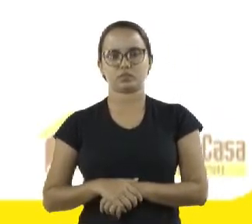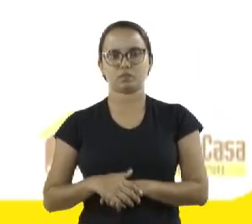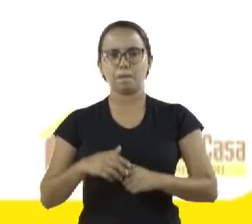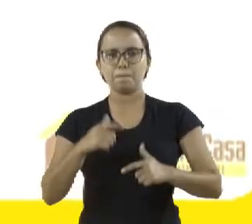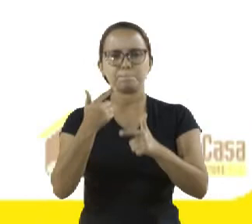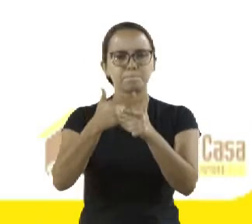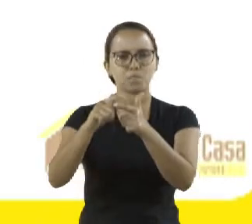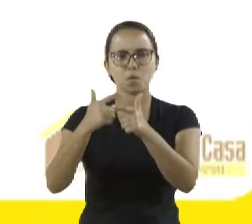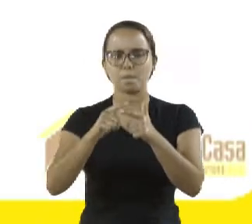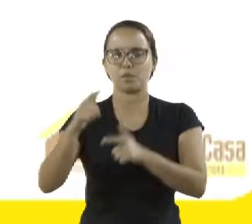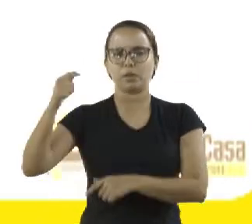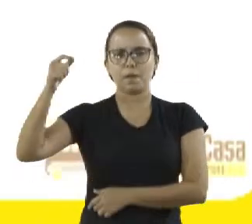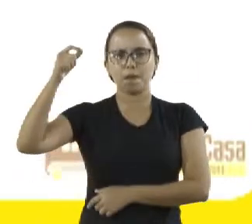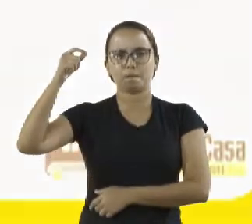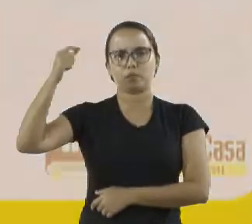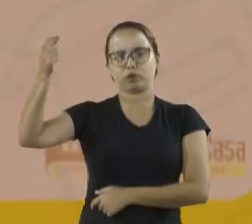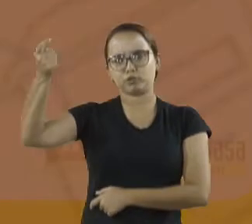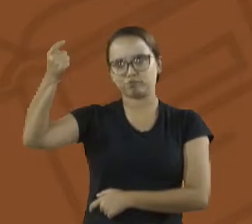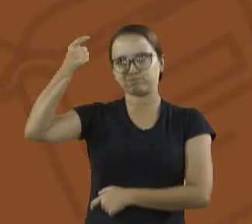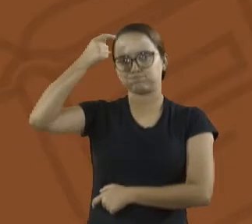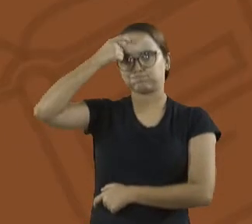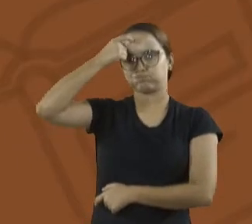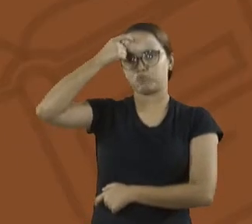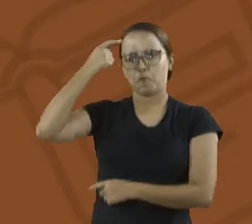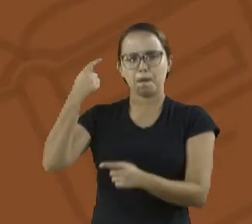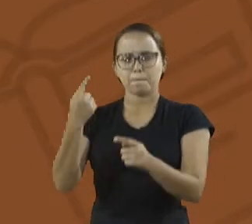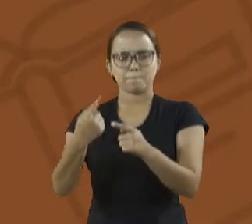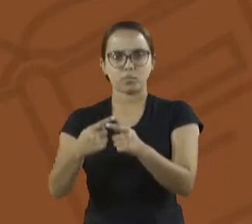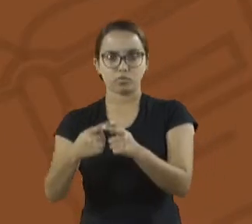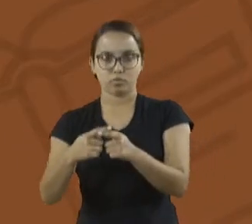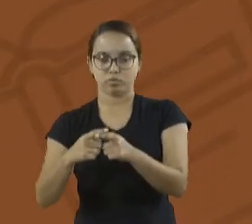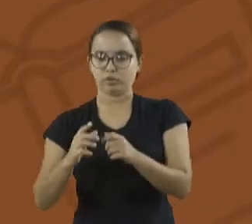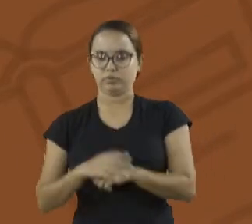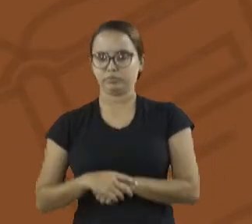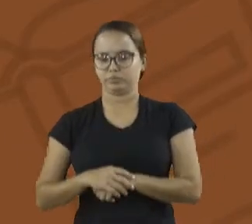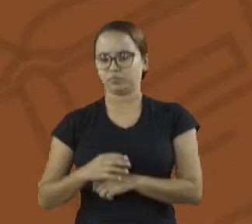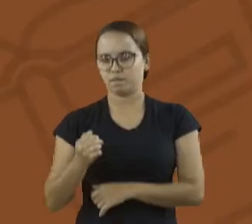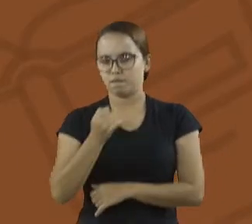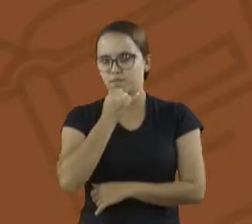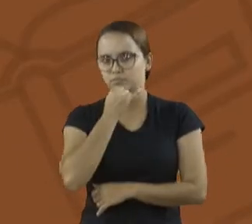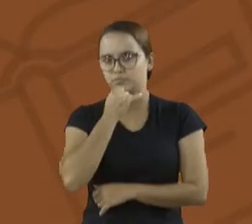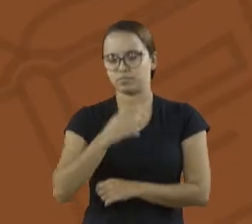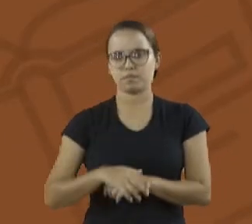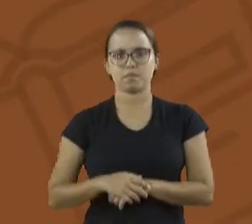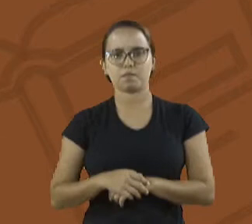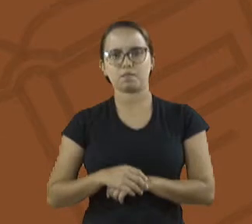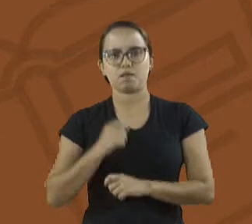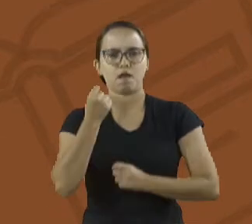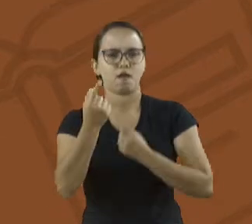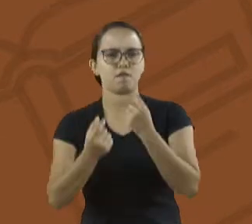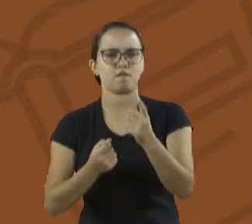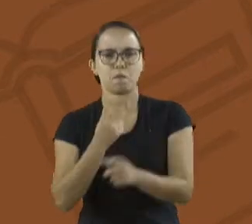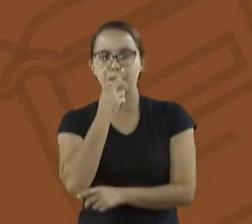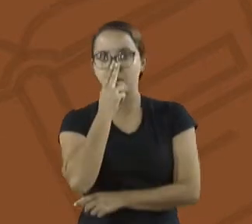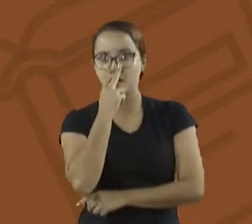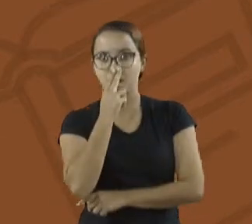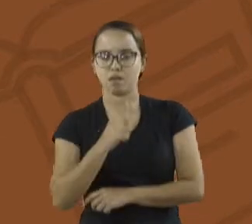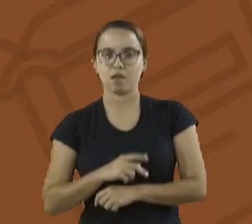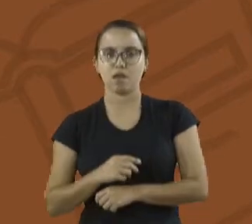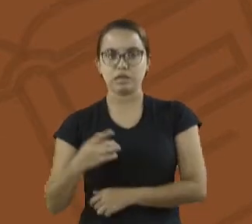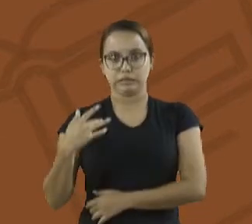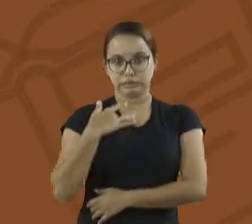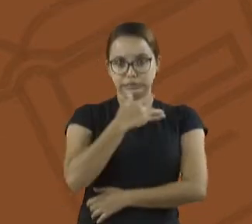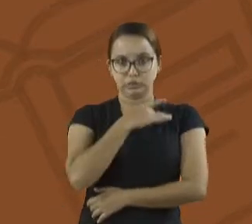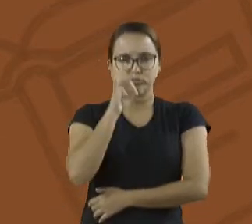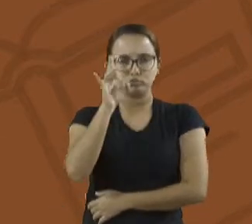entendido que a saúde não é só um contexto de biologia em si, né? Não é só um contexto de biologia.